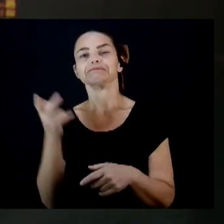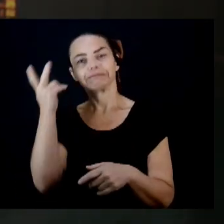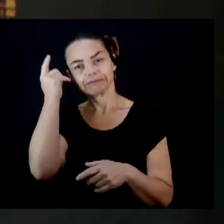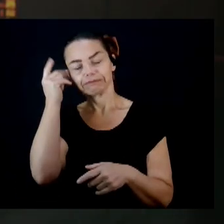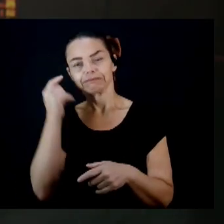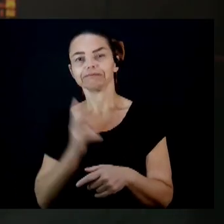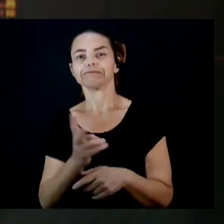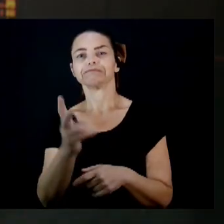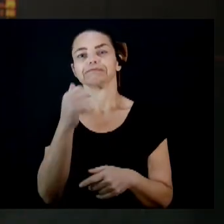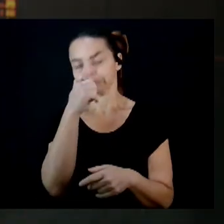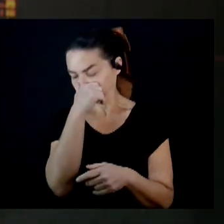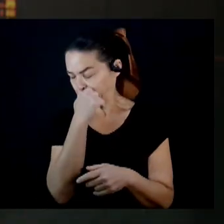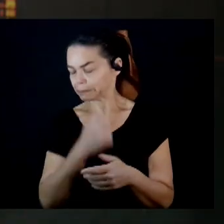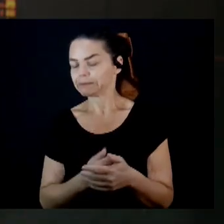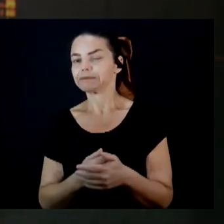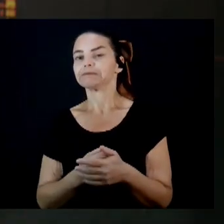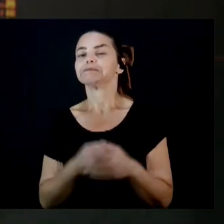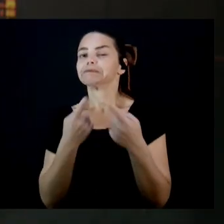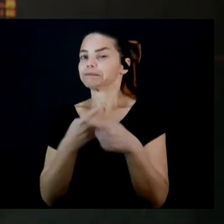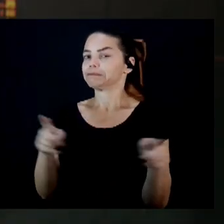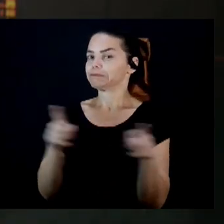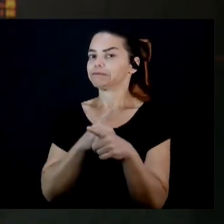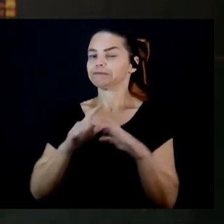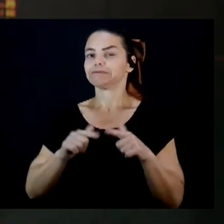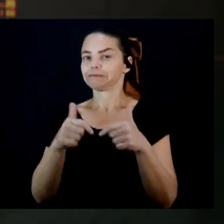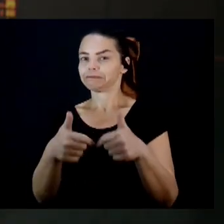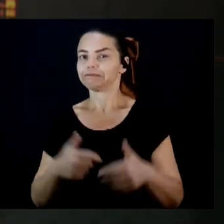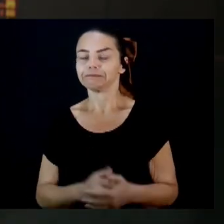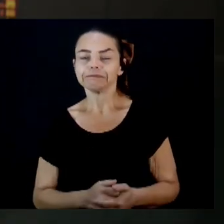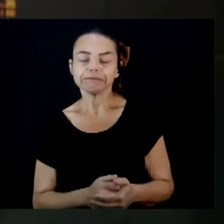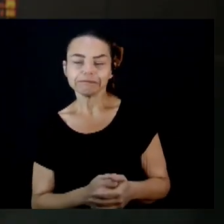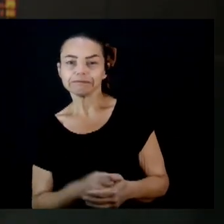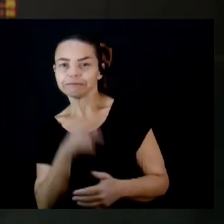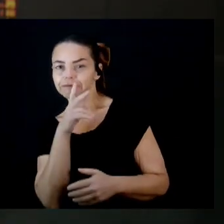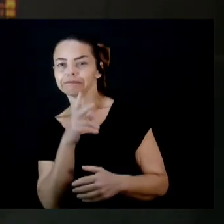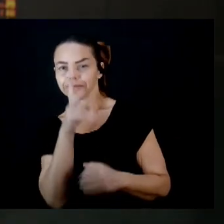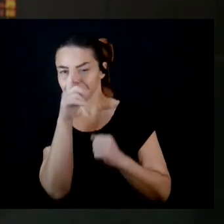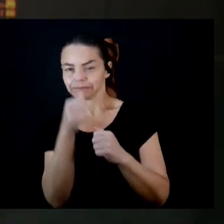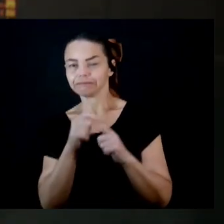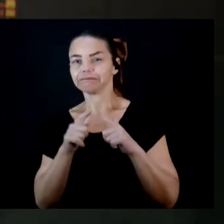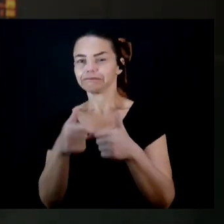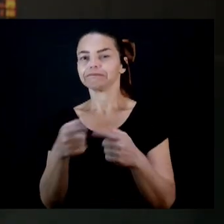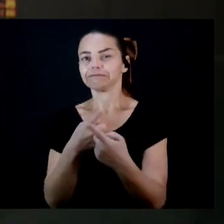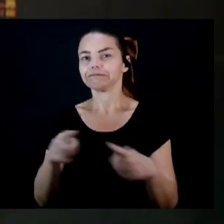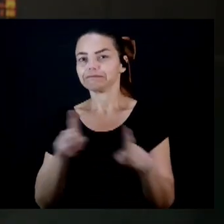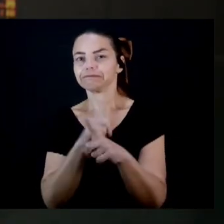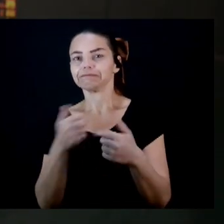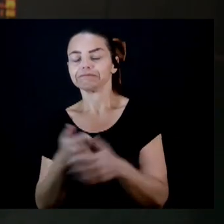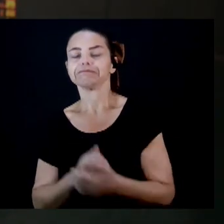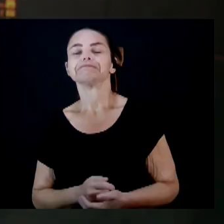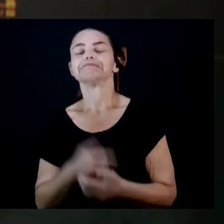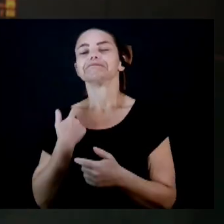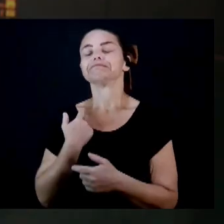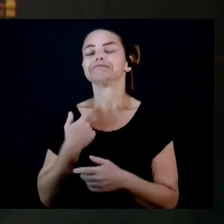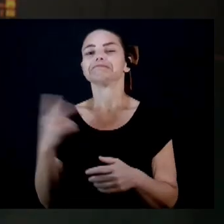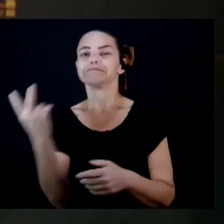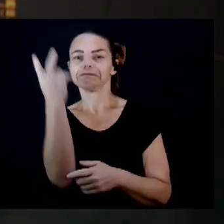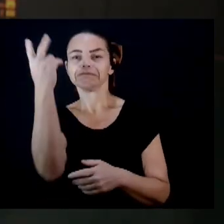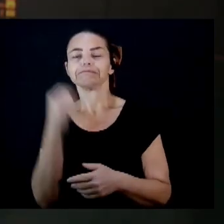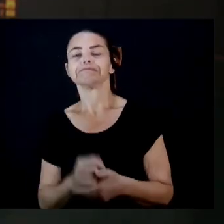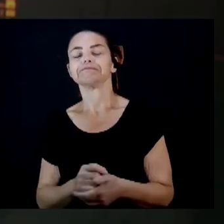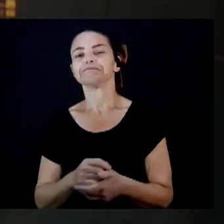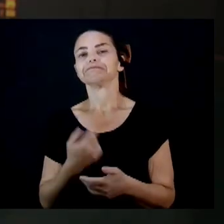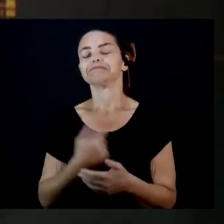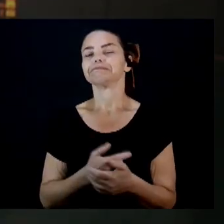da Música, iniciativa que celebra a força da música em Campinas, valoriza artistas e profissionais do setor